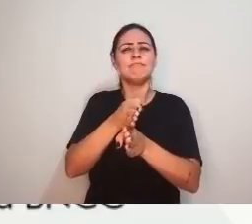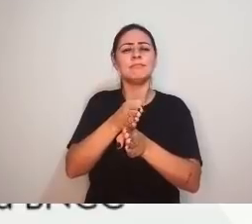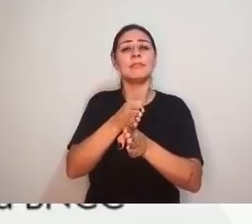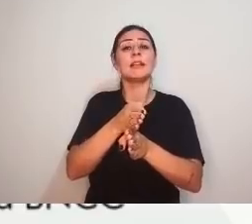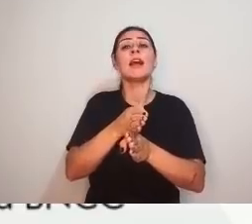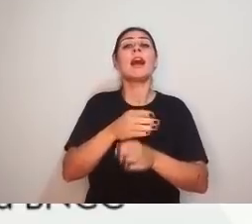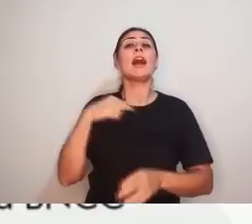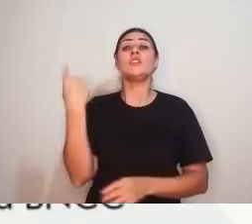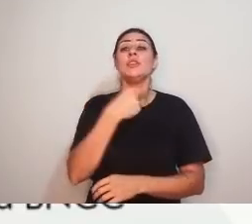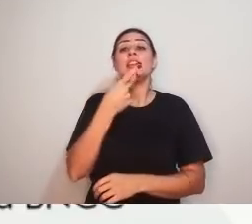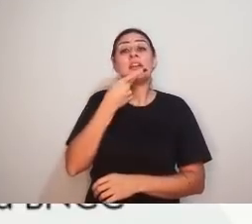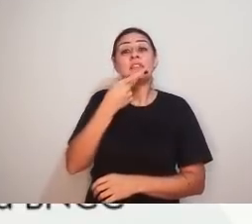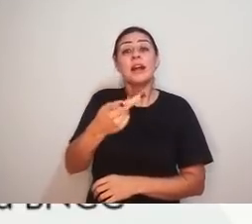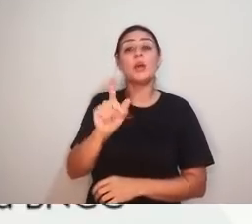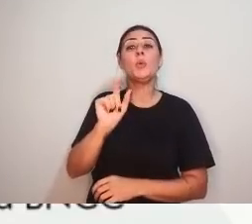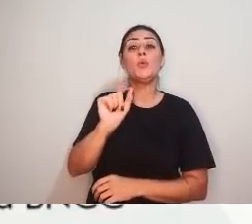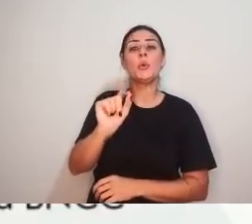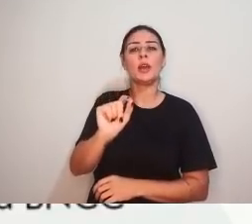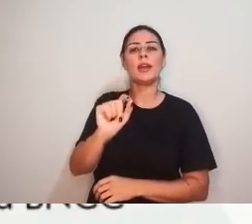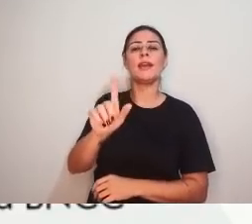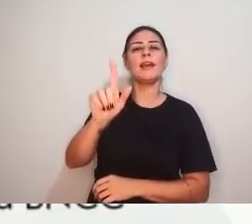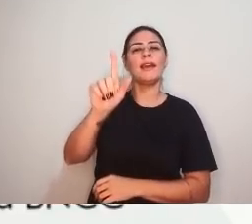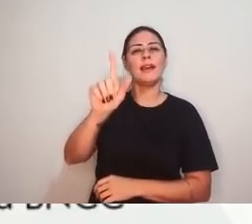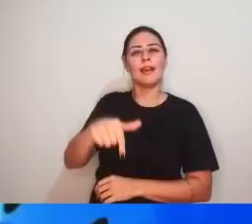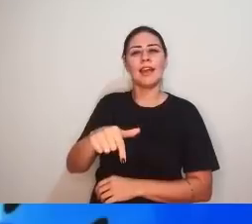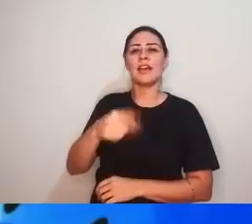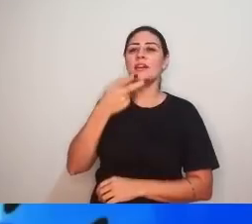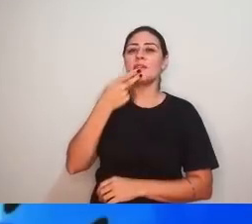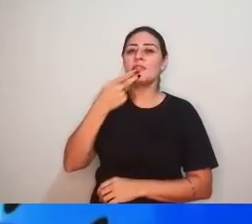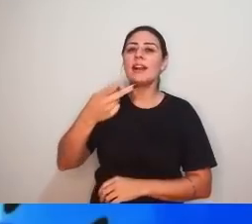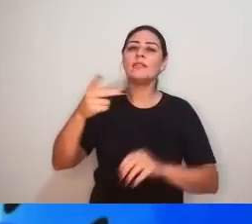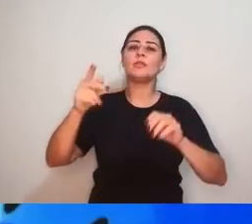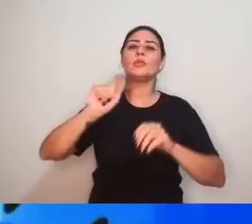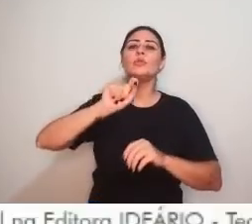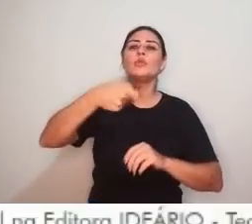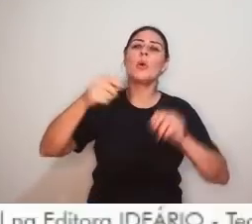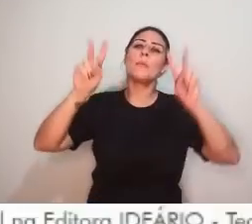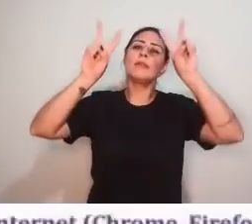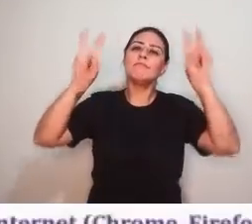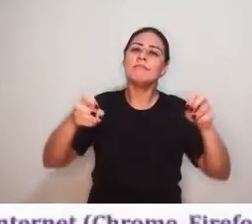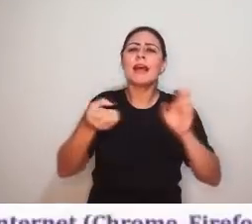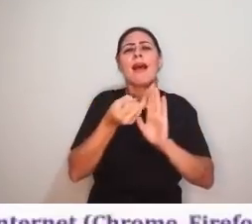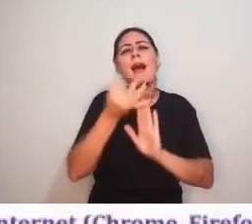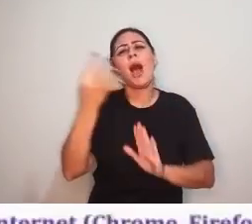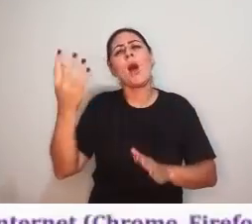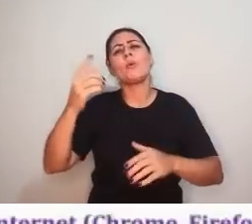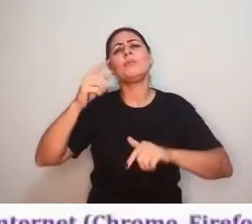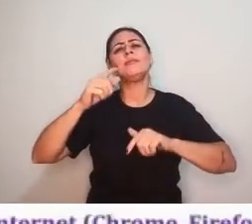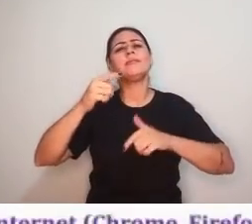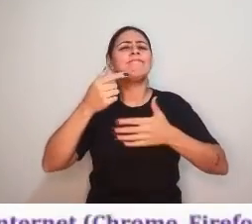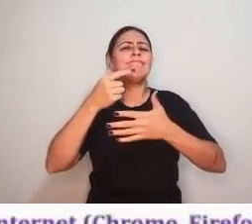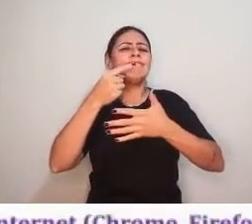prática, Adriana e Claudineia, a gente está falando, sabe do quê? A gente está falando de